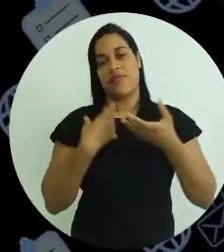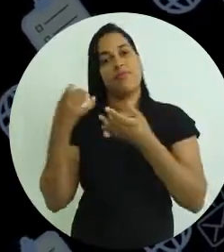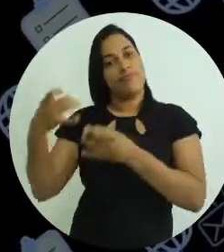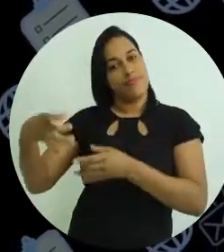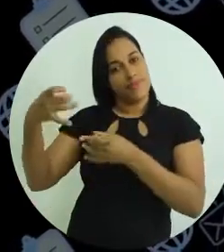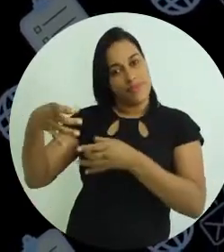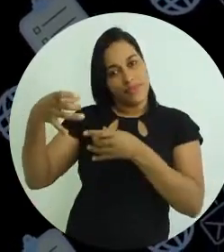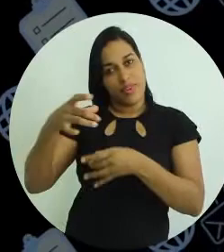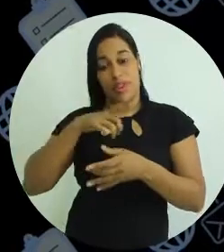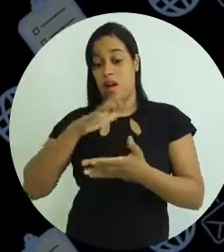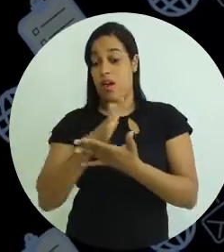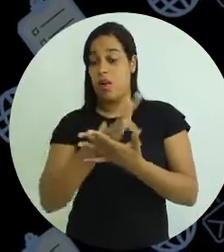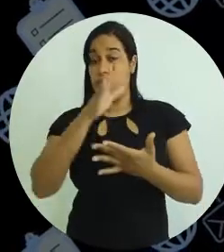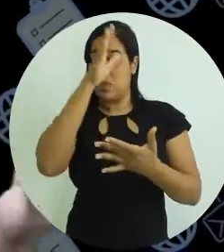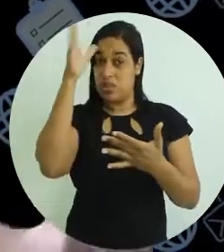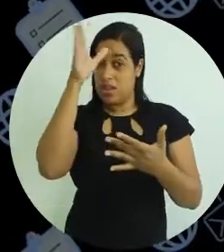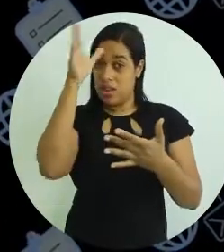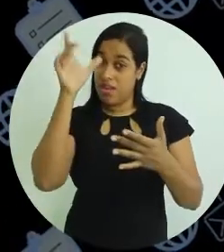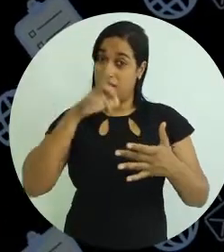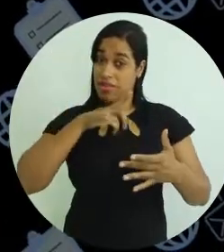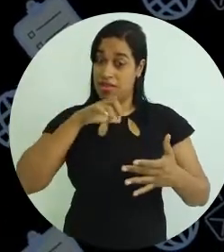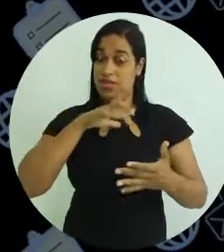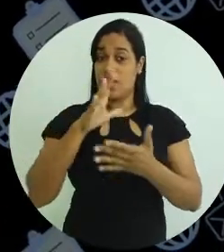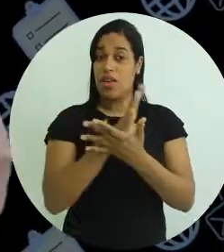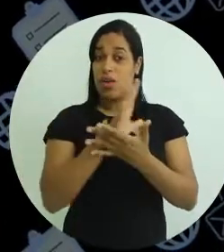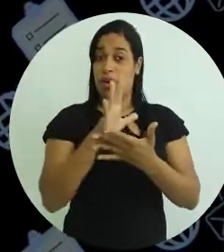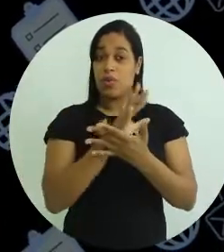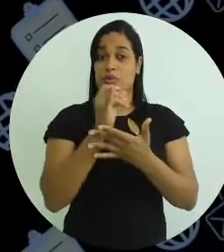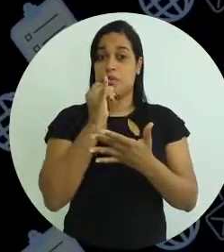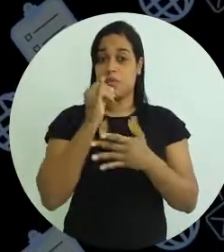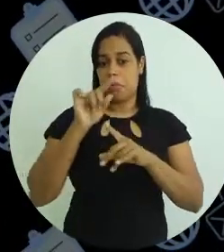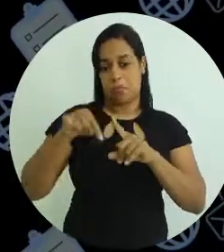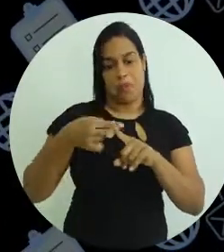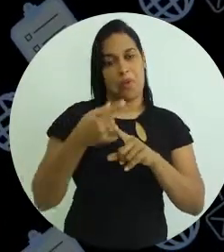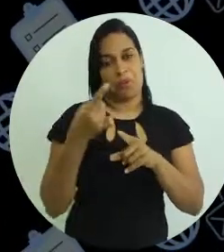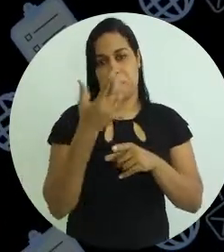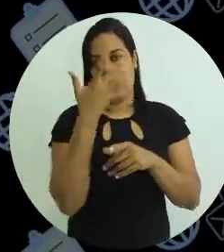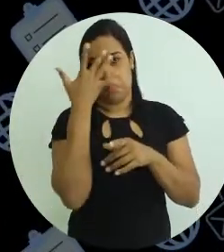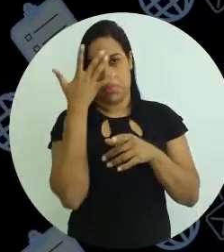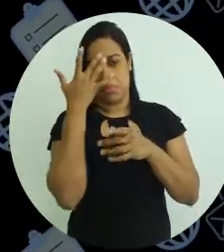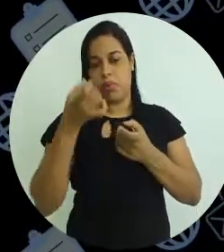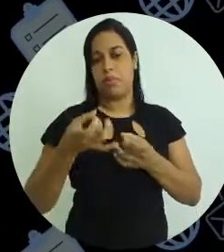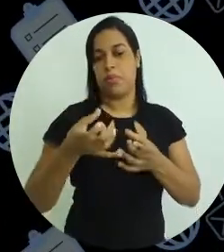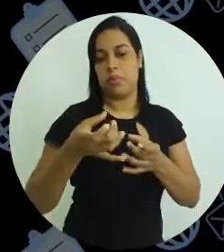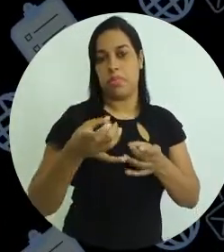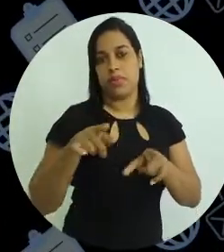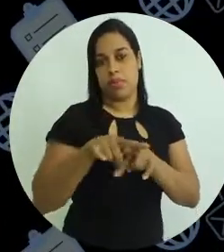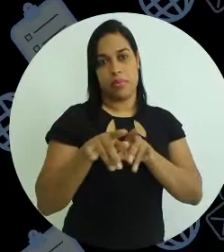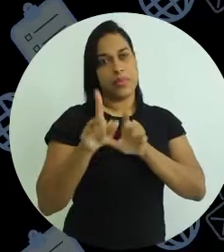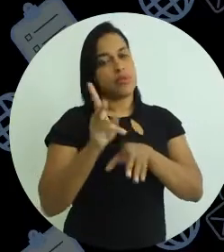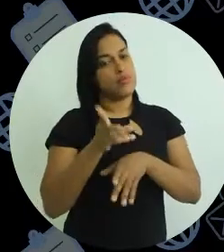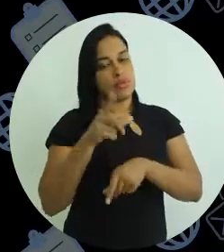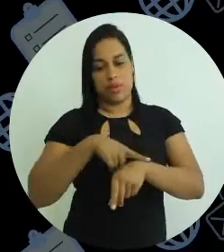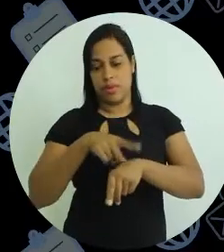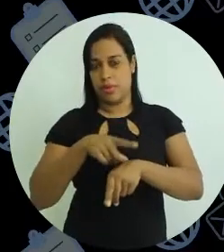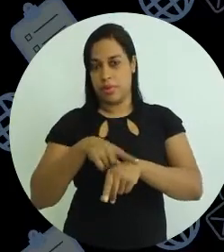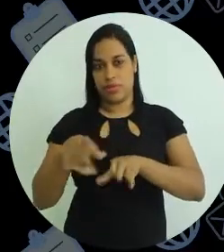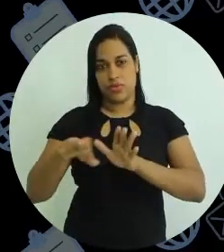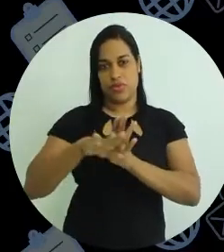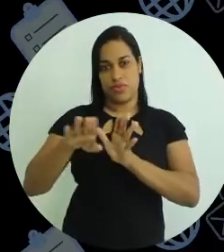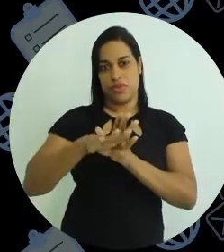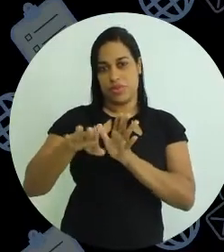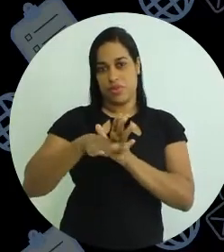vendidos, vocês têm alguns clientes, vocês têm alguns, ou pode ser mais de um fornecedor o tempo inteiro, trazendo mão de obra para